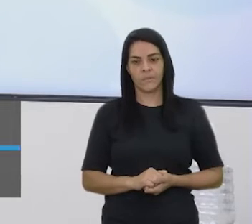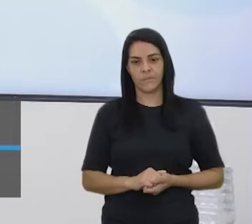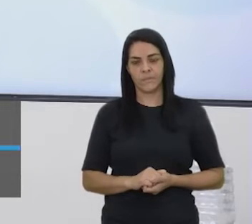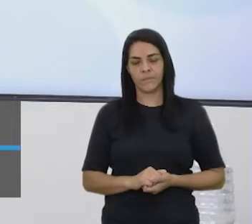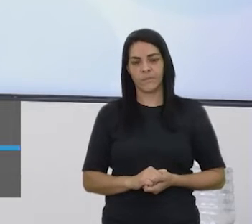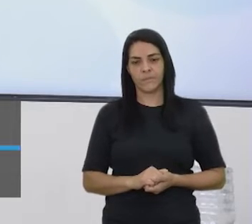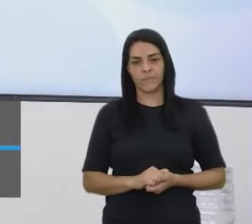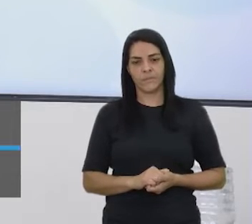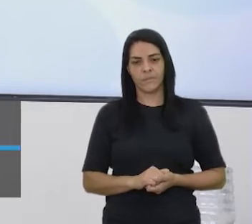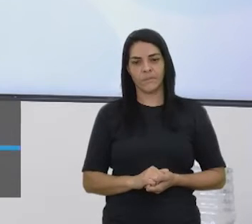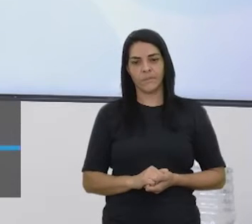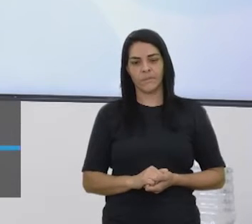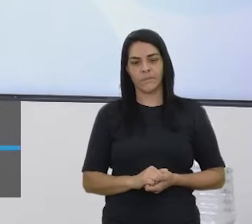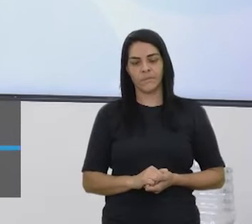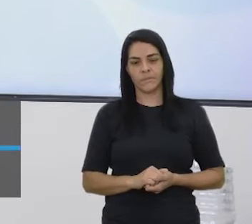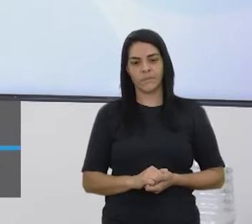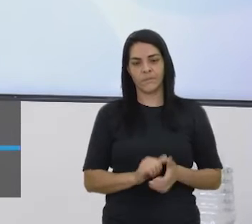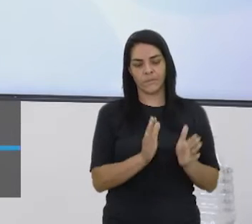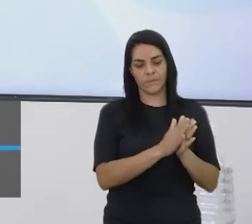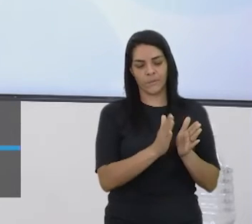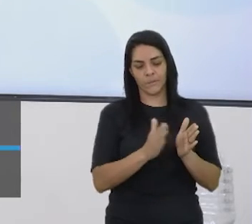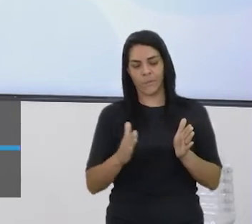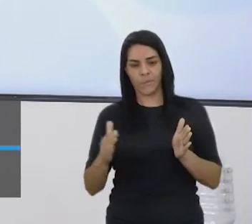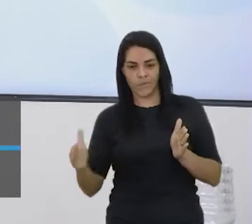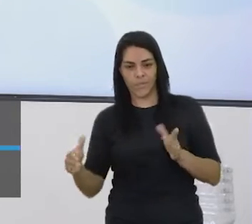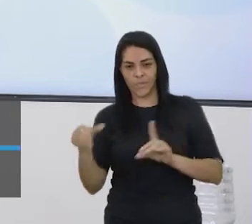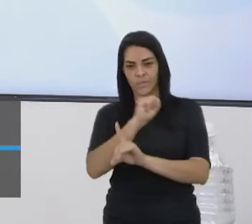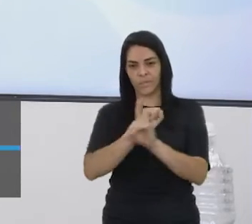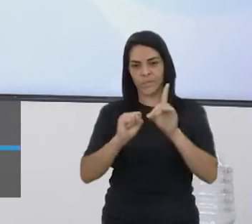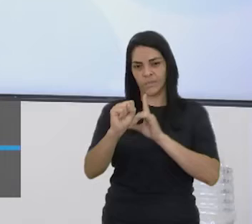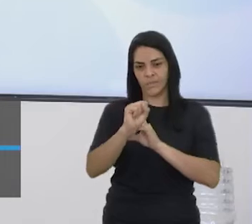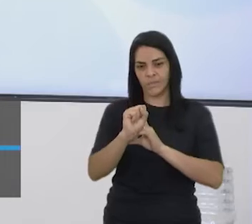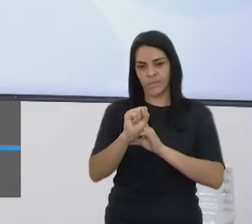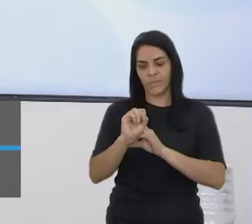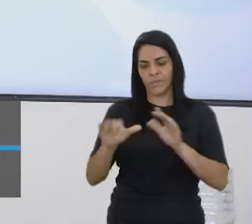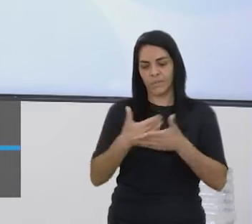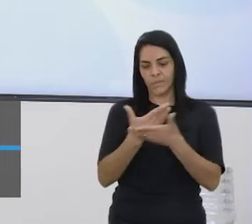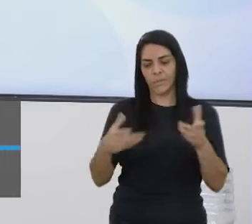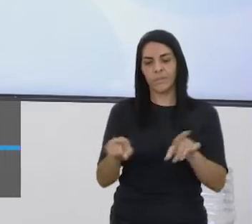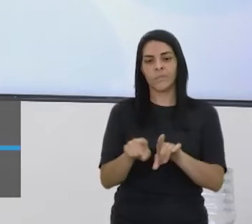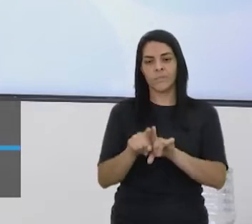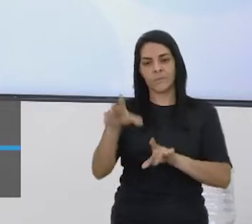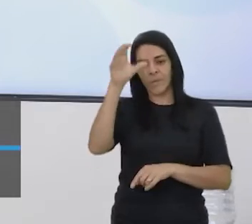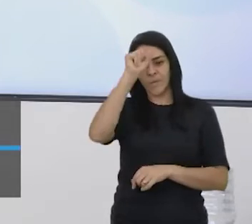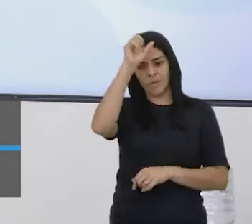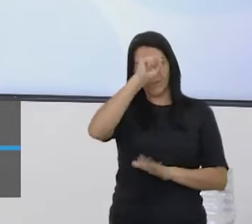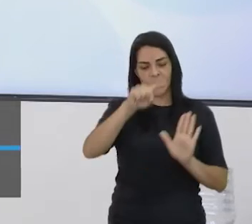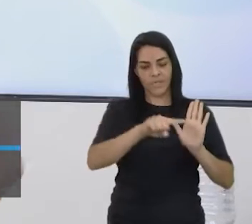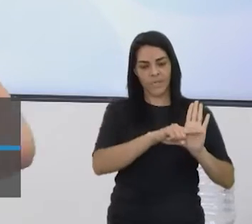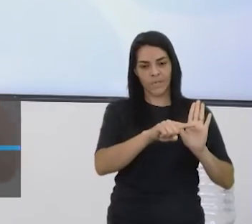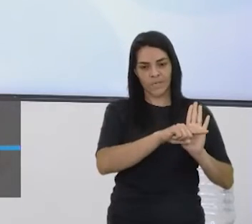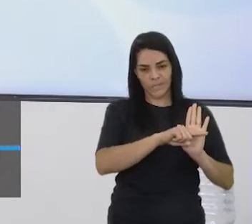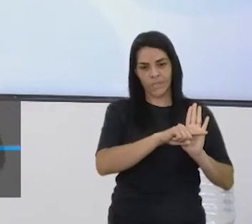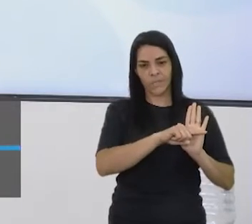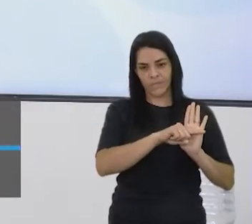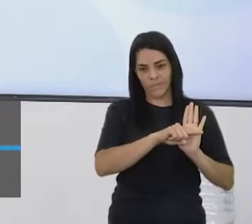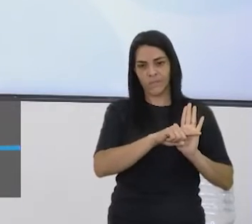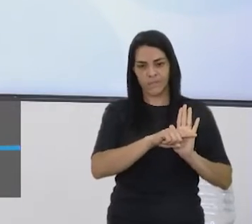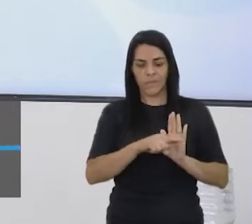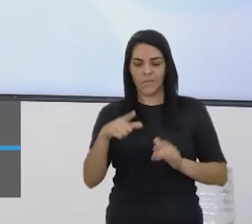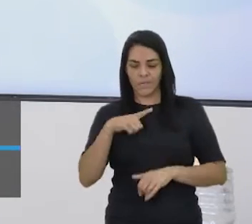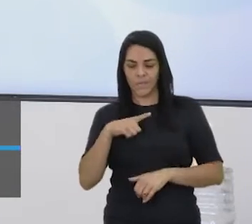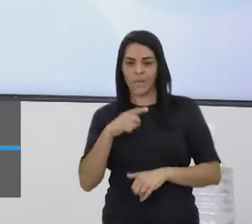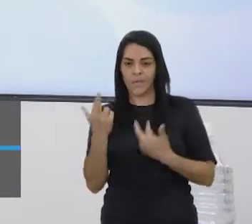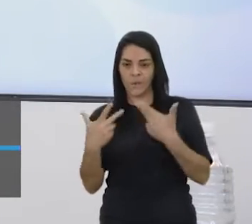muitas processo de socialização a gente também aprende de uma maneira negativa com interações ruins